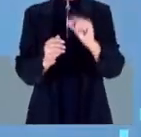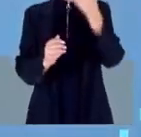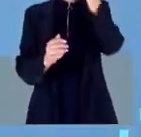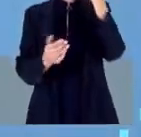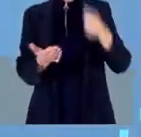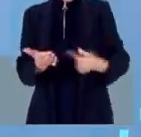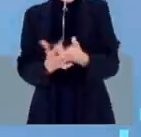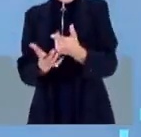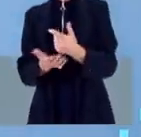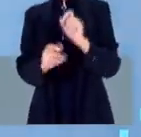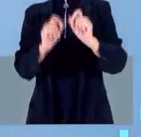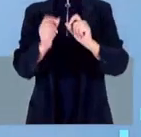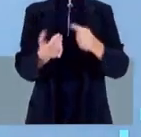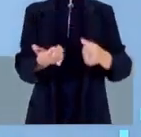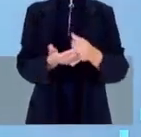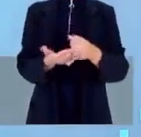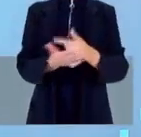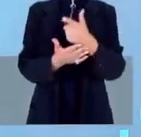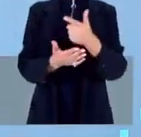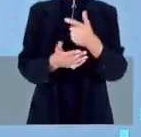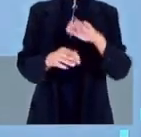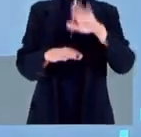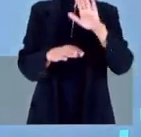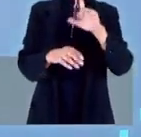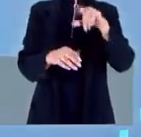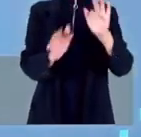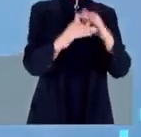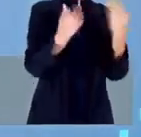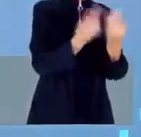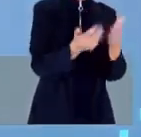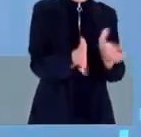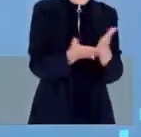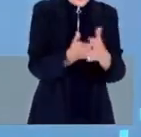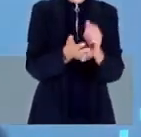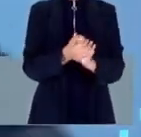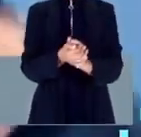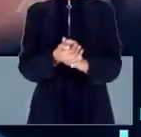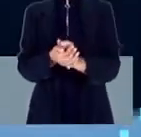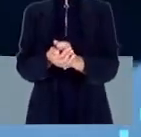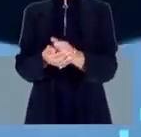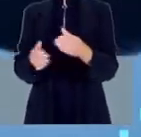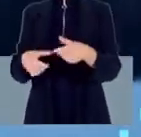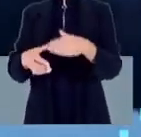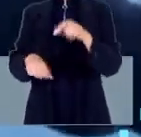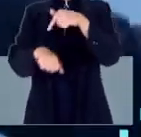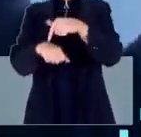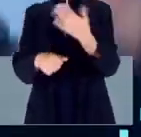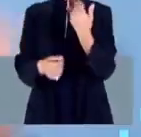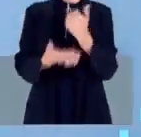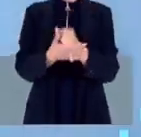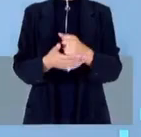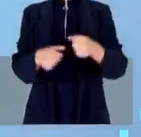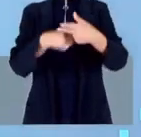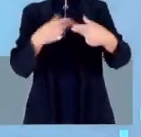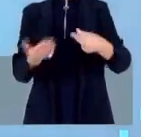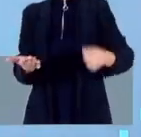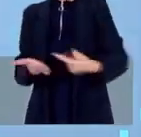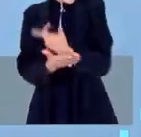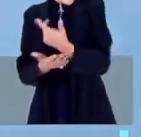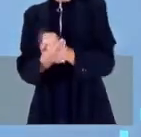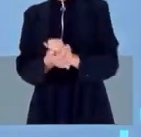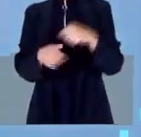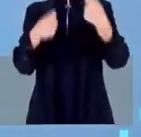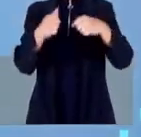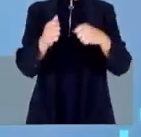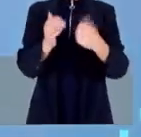que mais paga quem é que mais consome no Brasil é o pobre ele consome na cesta básica ele consome nos bens que ele compra Então você